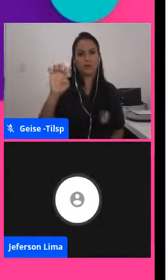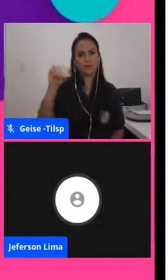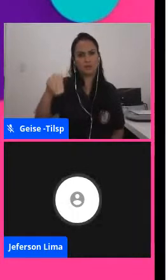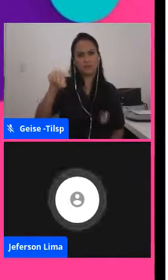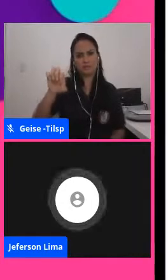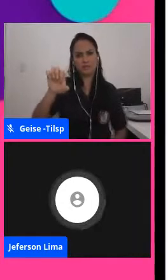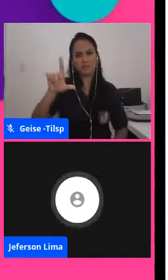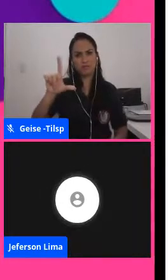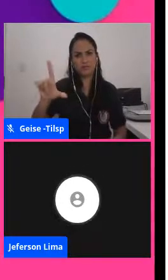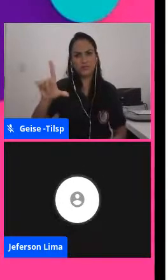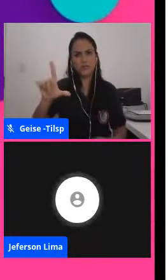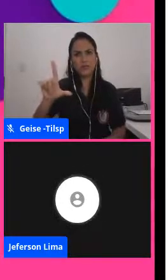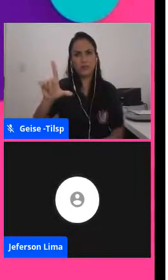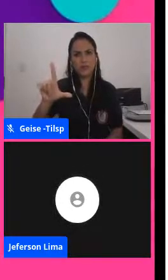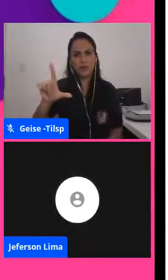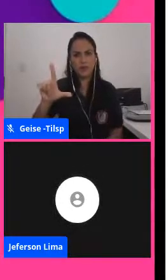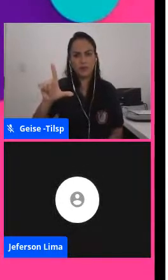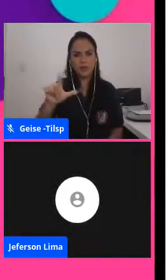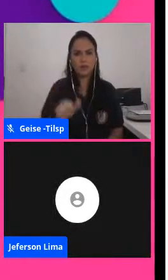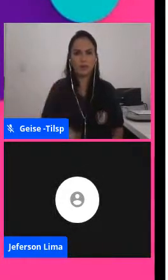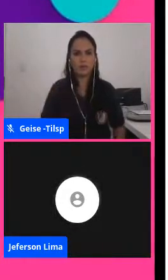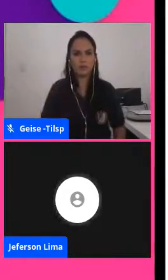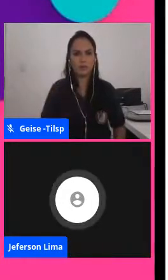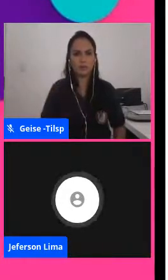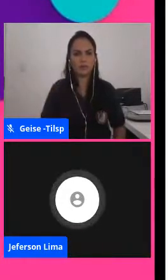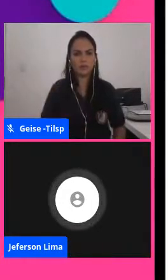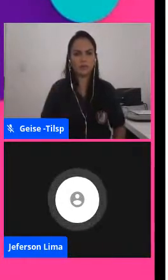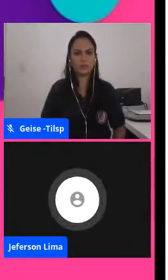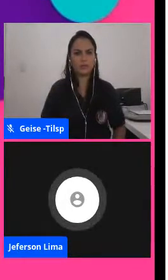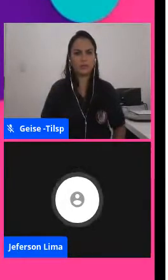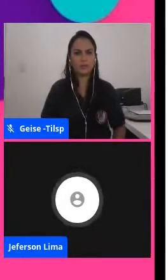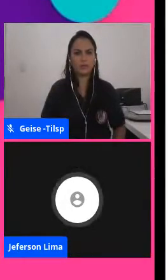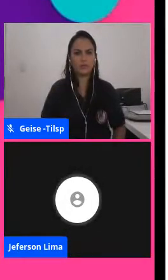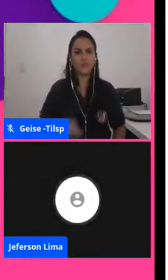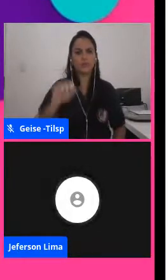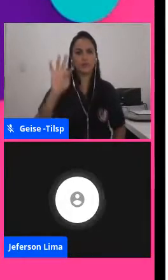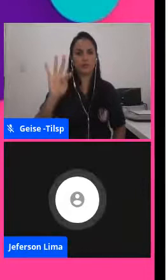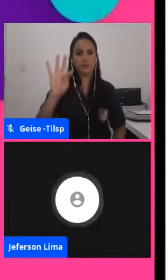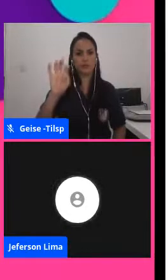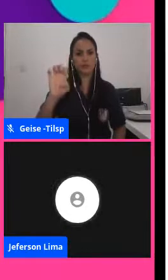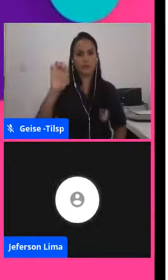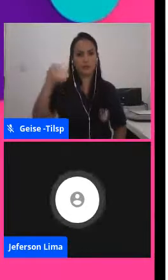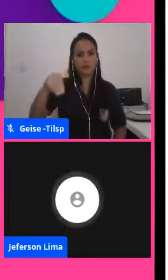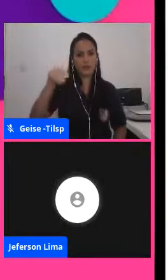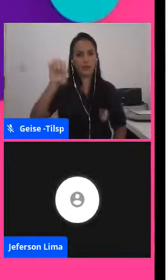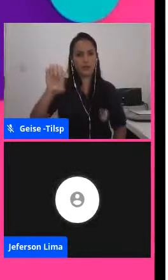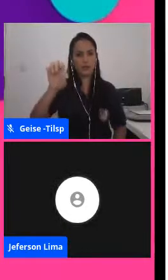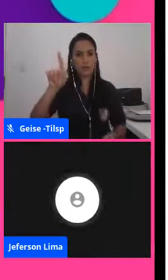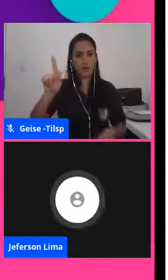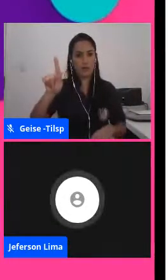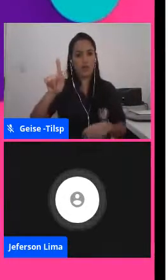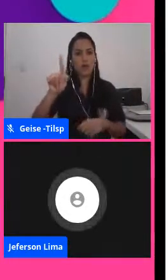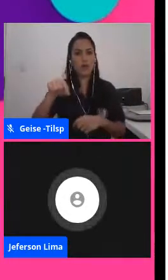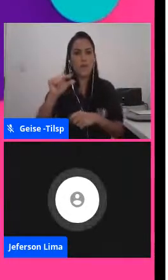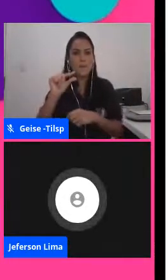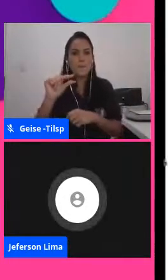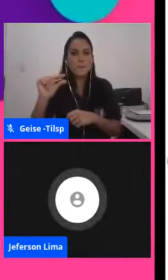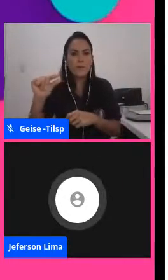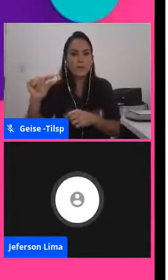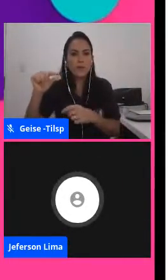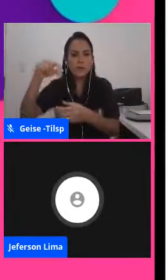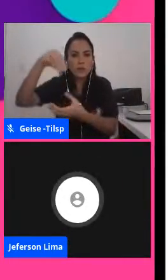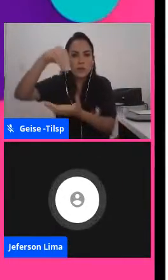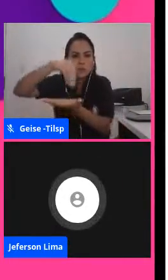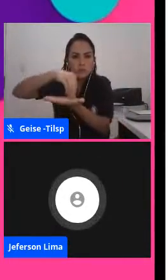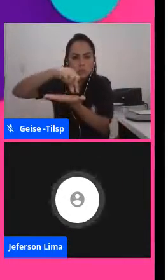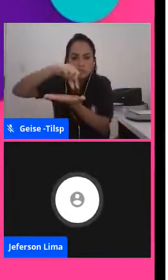aqui. Em geral, né, usa ATmega aí. Tranquilo? A ATmega é a série de microcontroladores aí, né, que a gente utiliza aí nessas versões